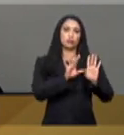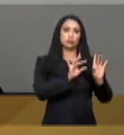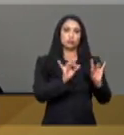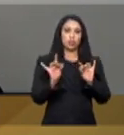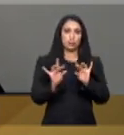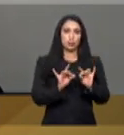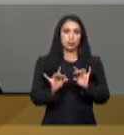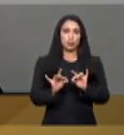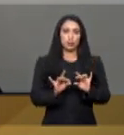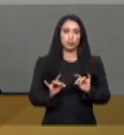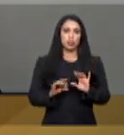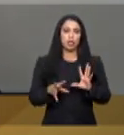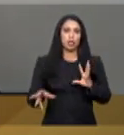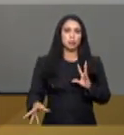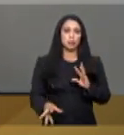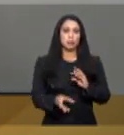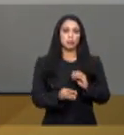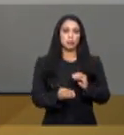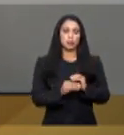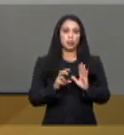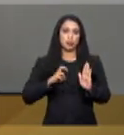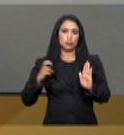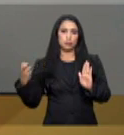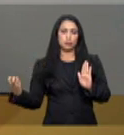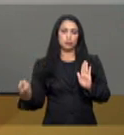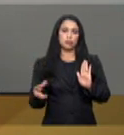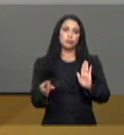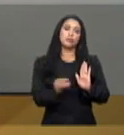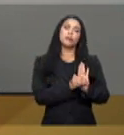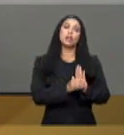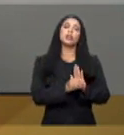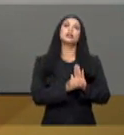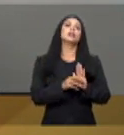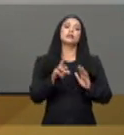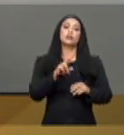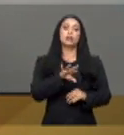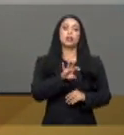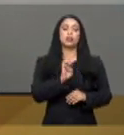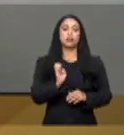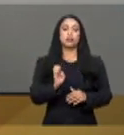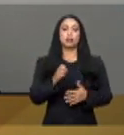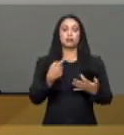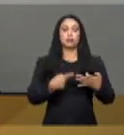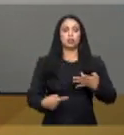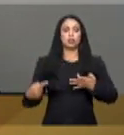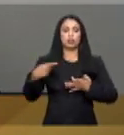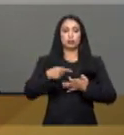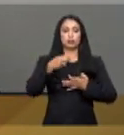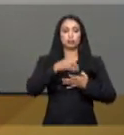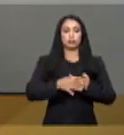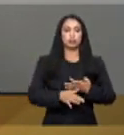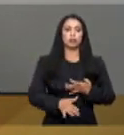STF julga a constitucionalidade de inclusão do ICMS na base de cálculo do PIS e COFINS.